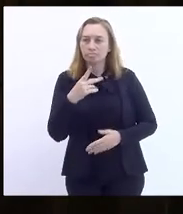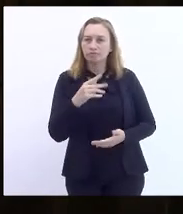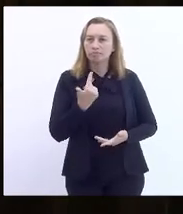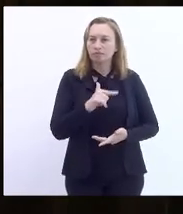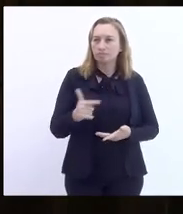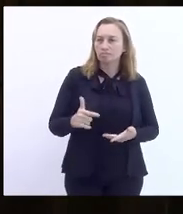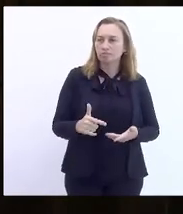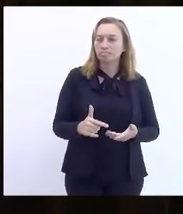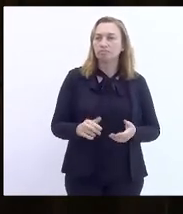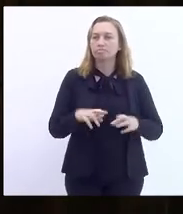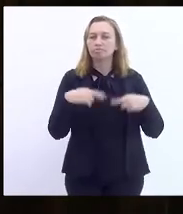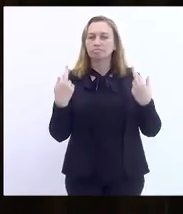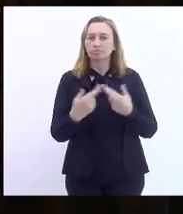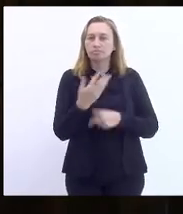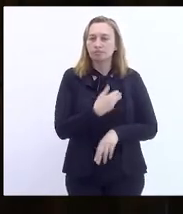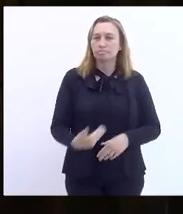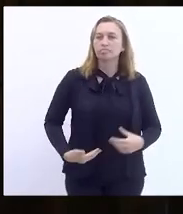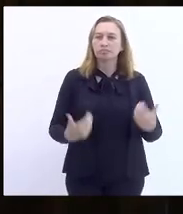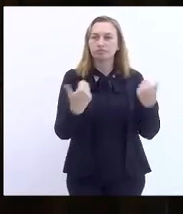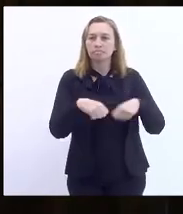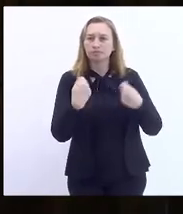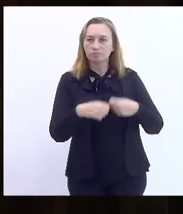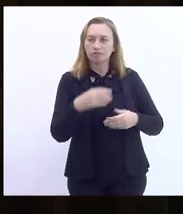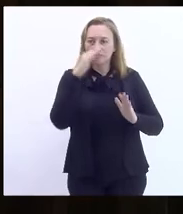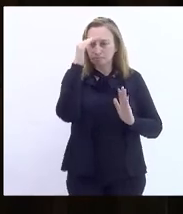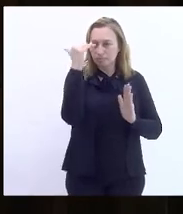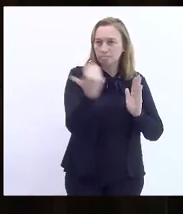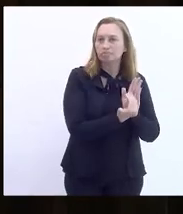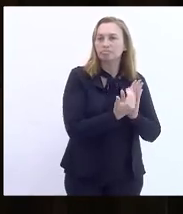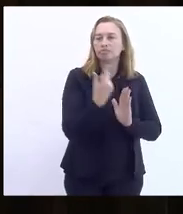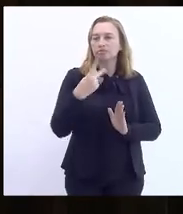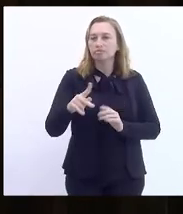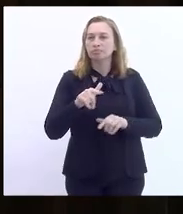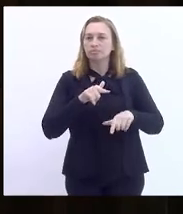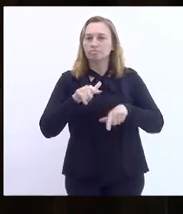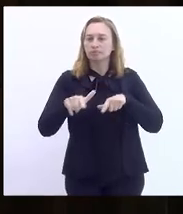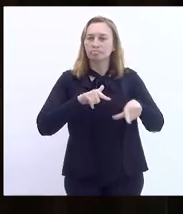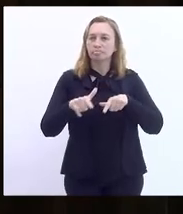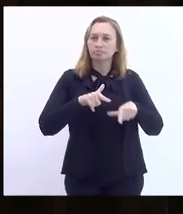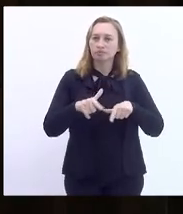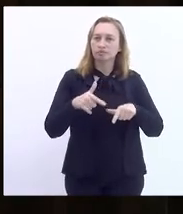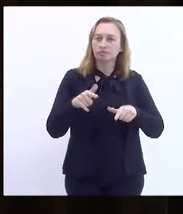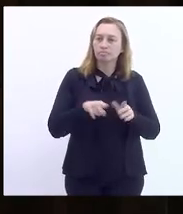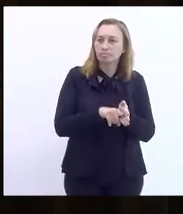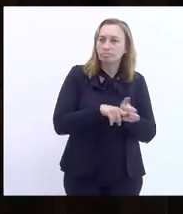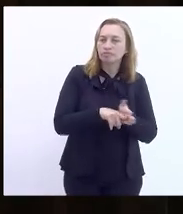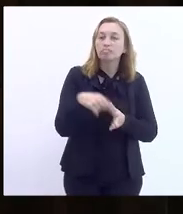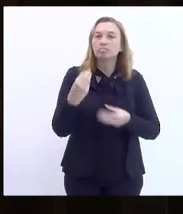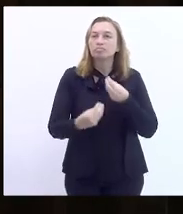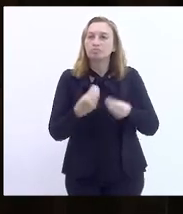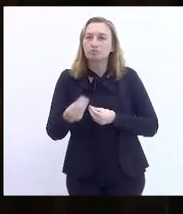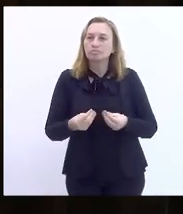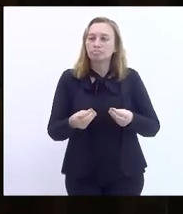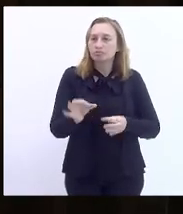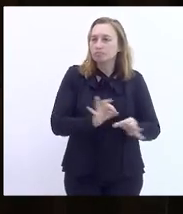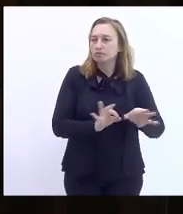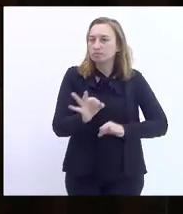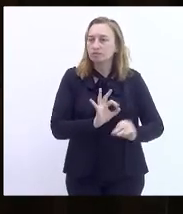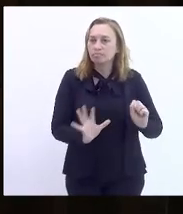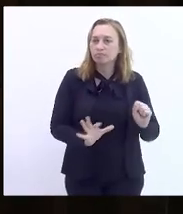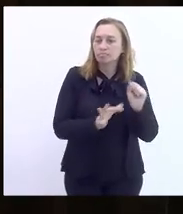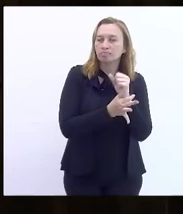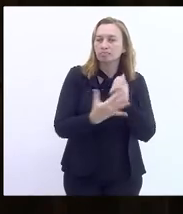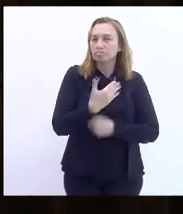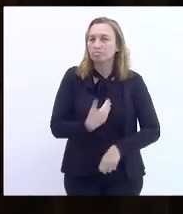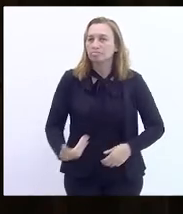ausente hoje nessa audiência pública precisa cumprir com seu papel de fiscalização como que pode-se ter um plano de Segurança